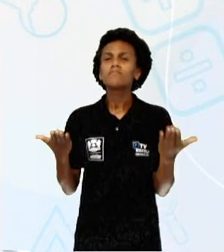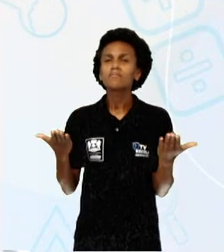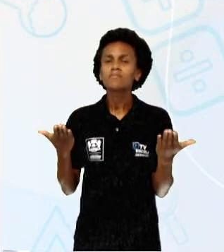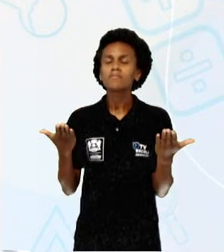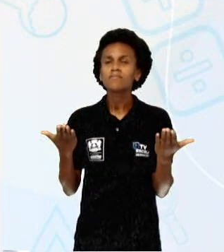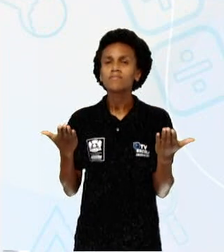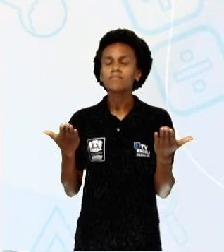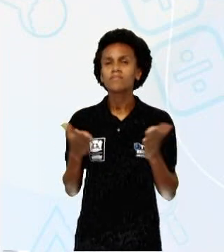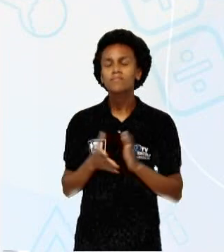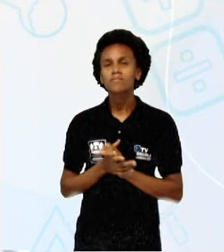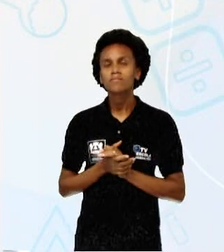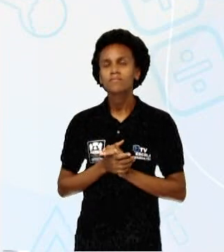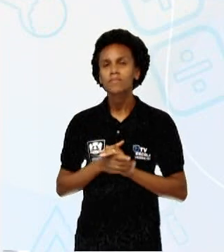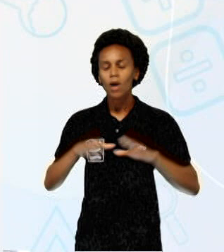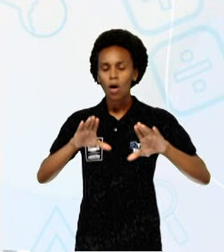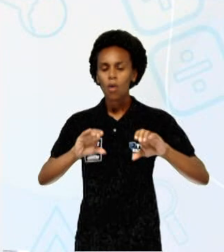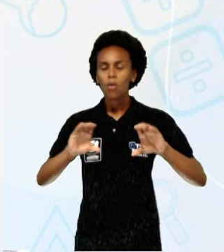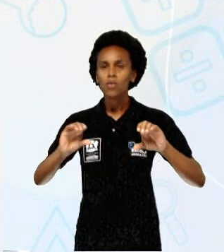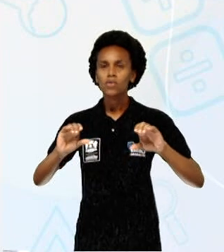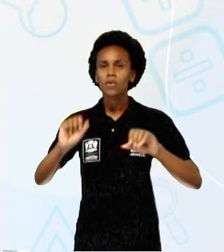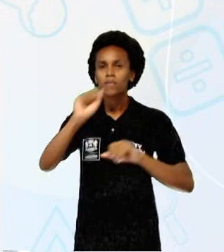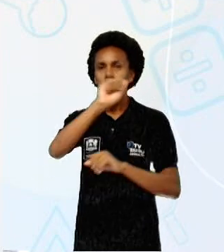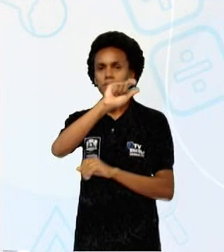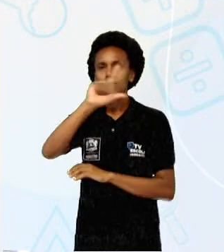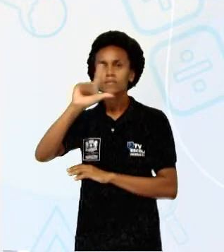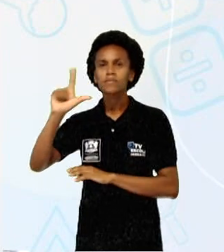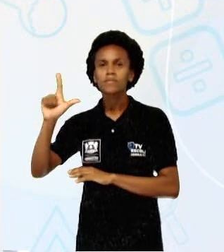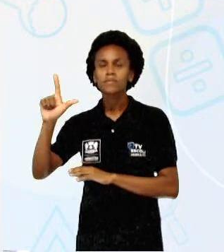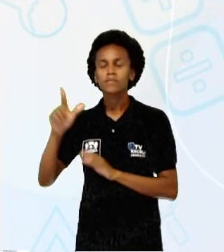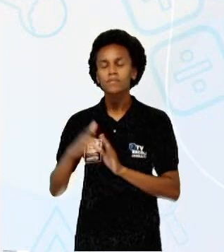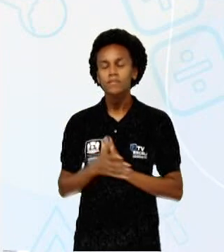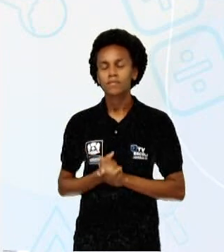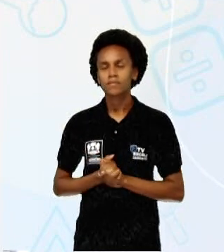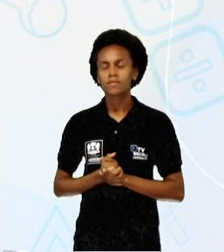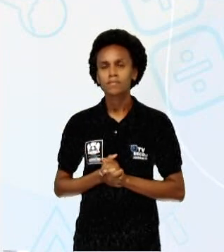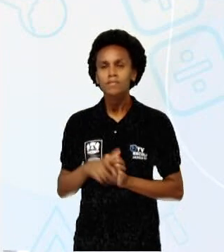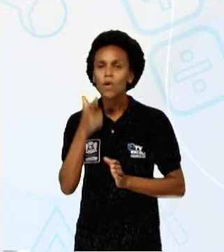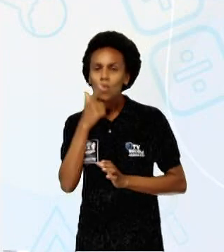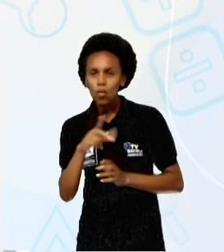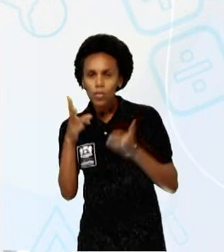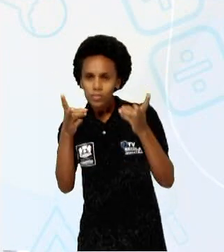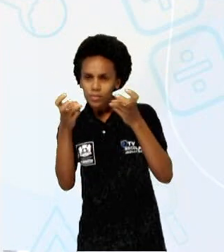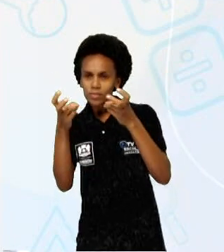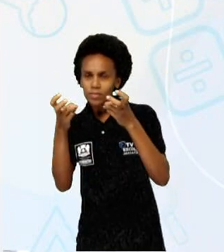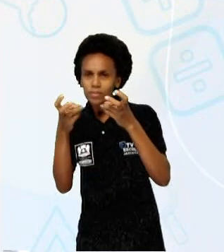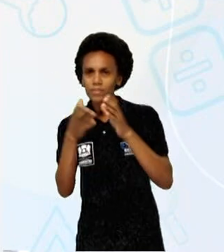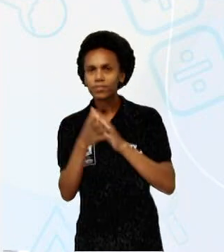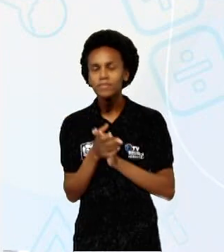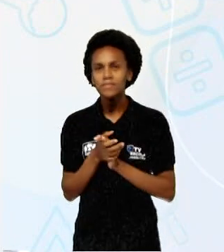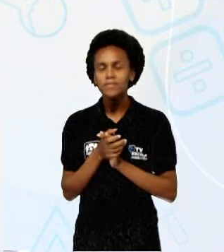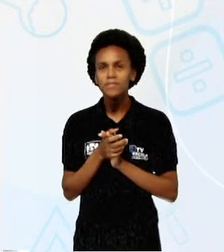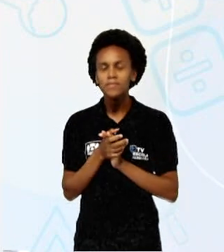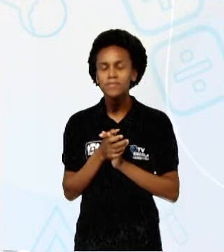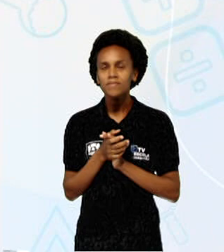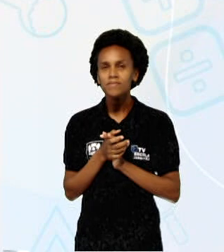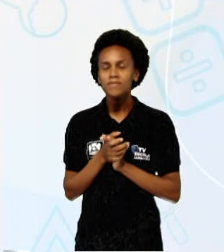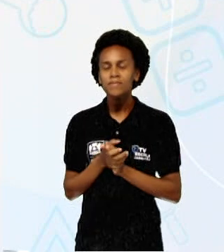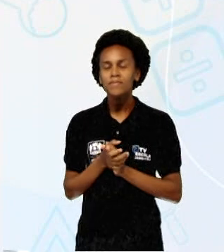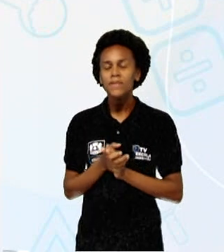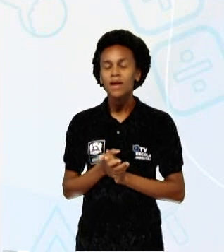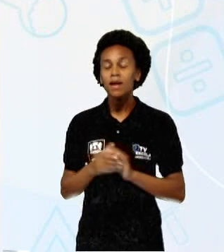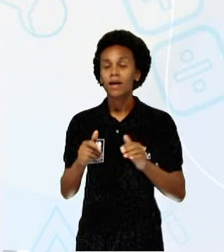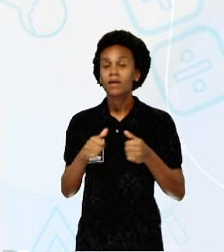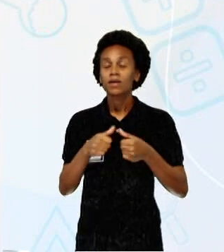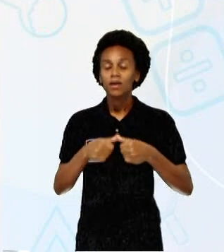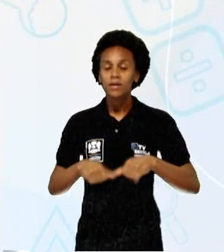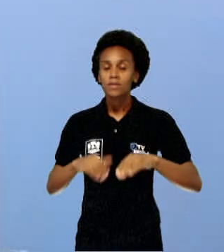localizar o gatinho amarelo Oi gatinho amarelo está aonde em cima do sofá